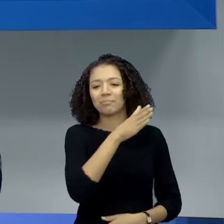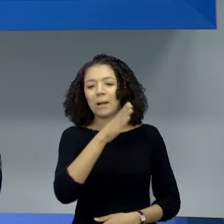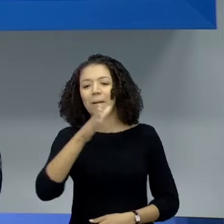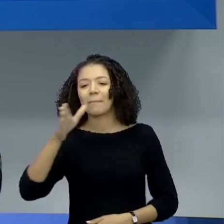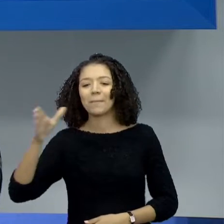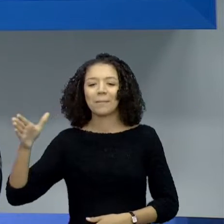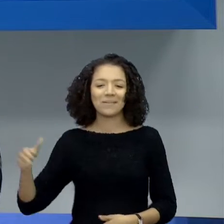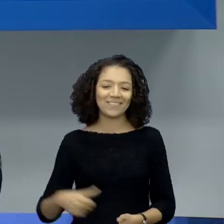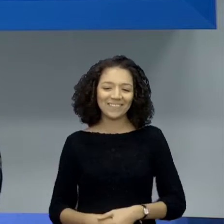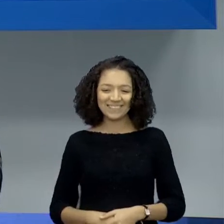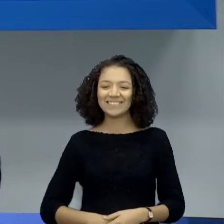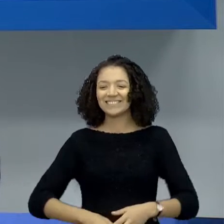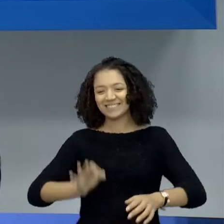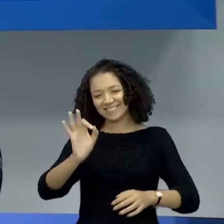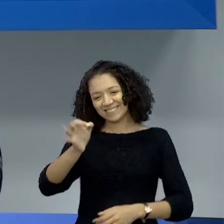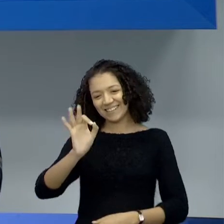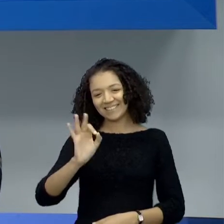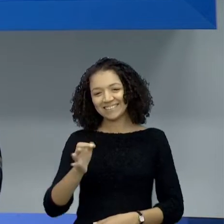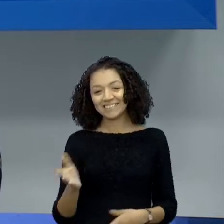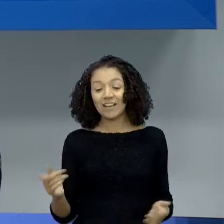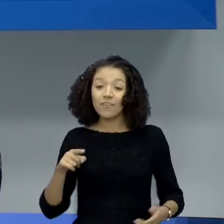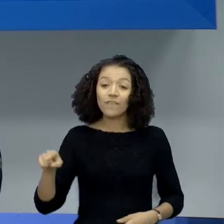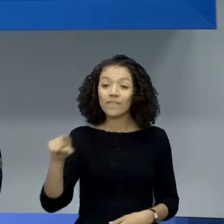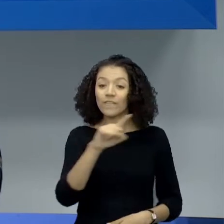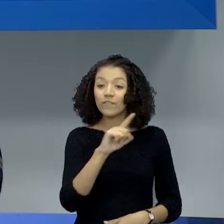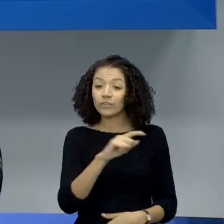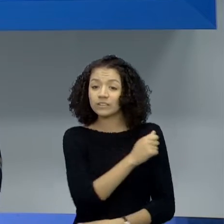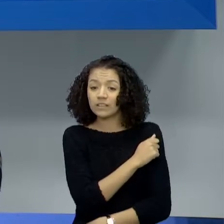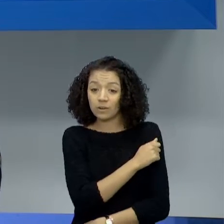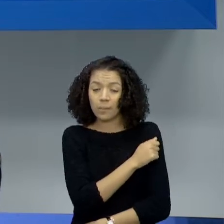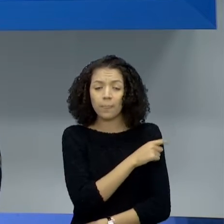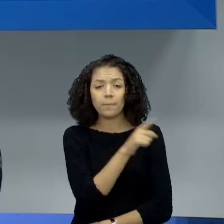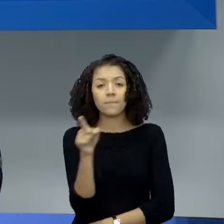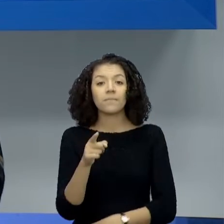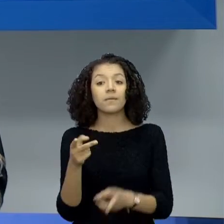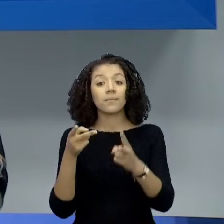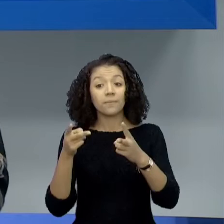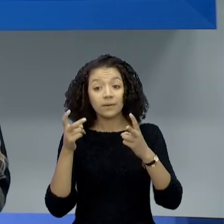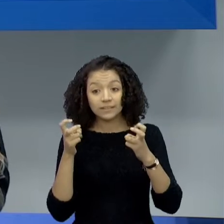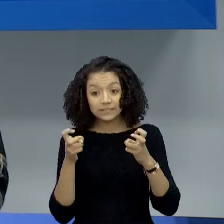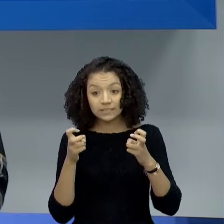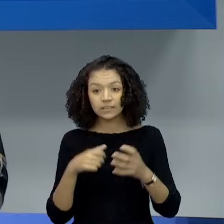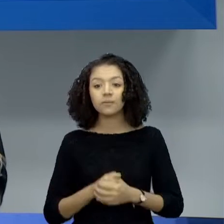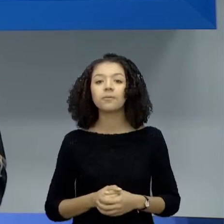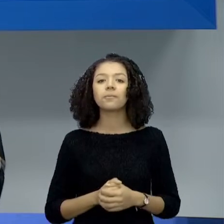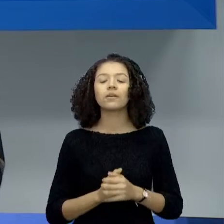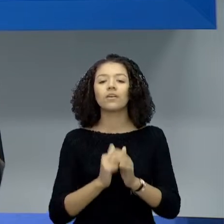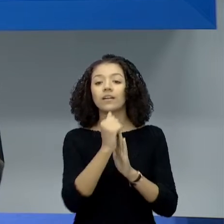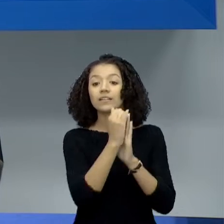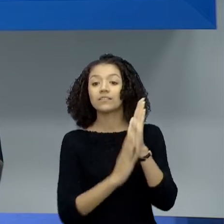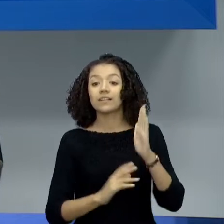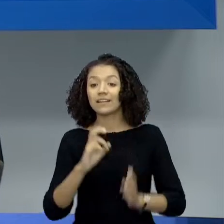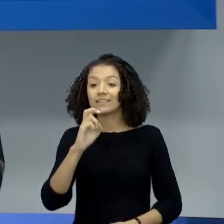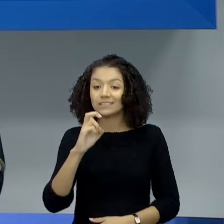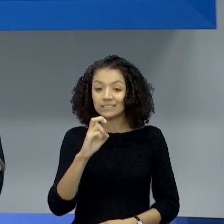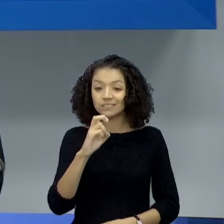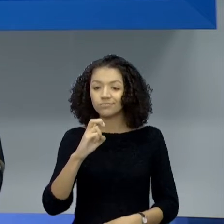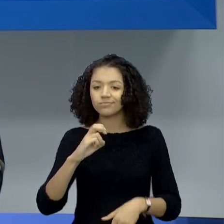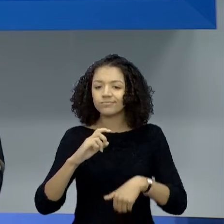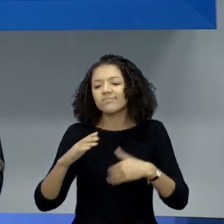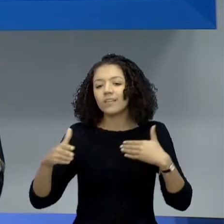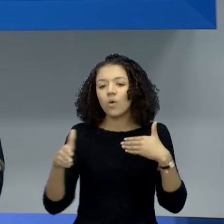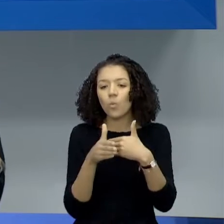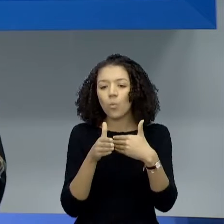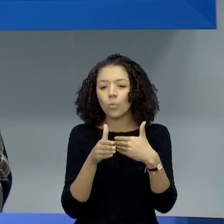né? É o momento da gente comemorar. E vocês, estudantes, devem ter percebido que a atividade 5, né, do componente, ela acabou sendo um pouquinho mais curta,